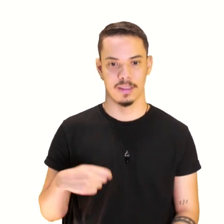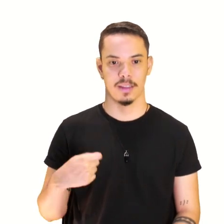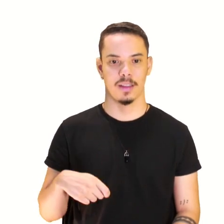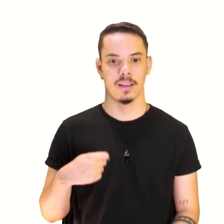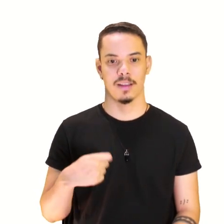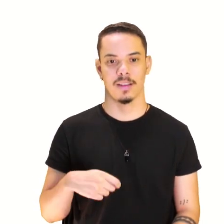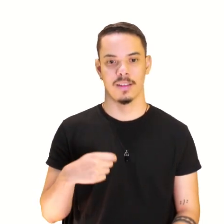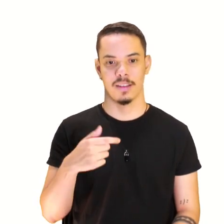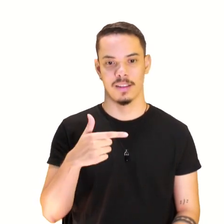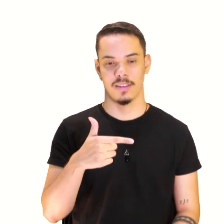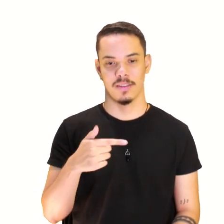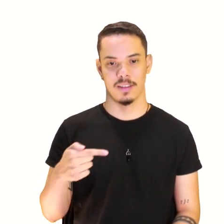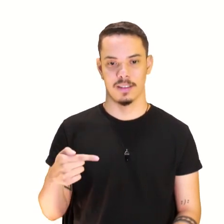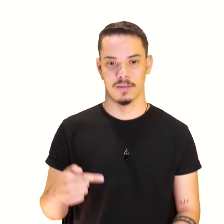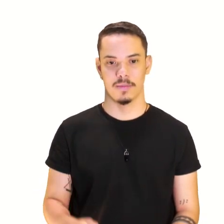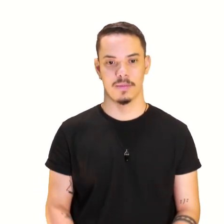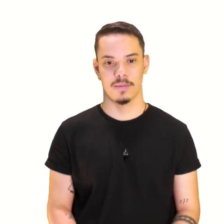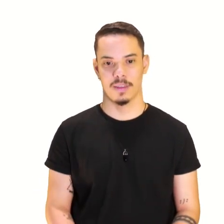Aham. Beleza?